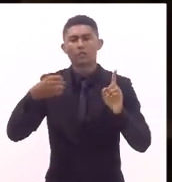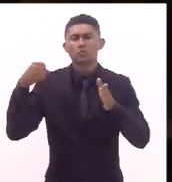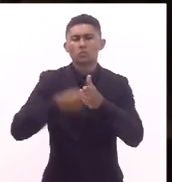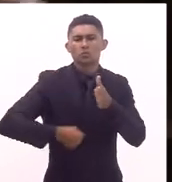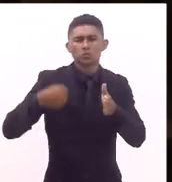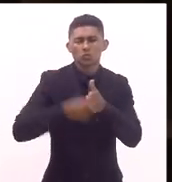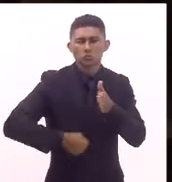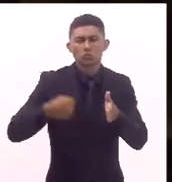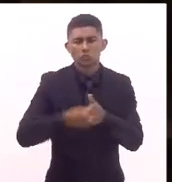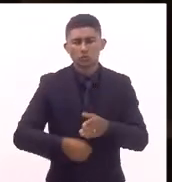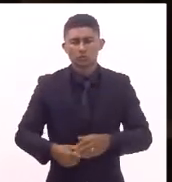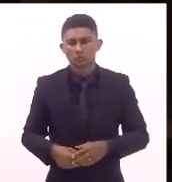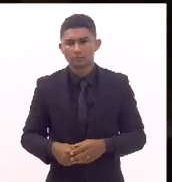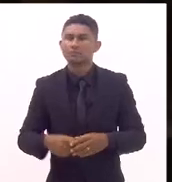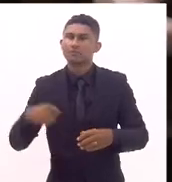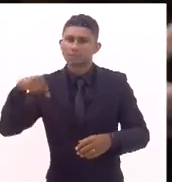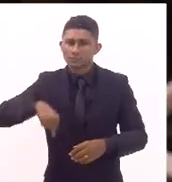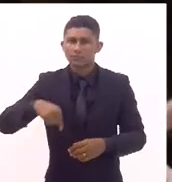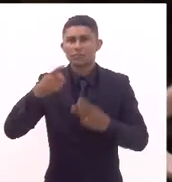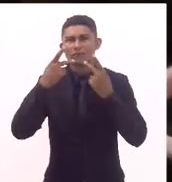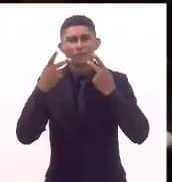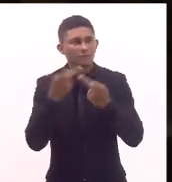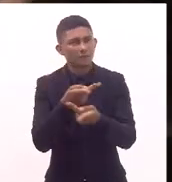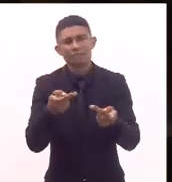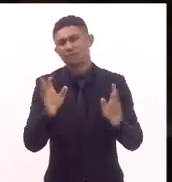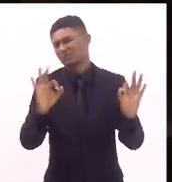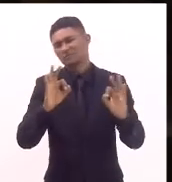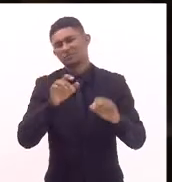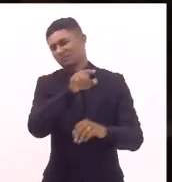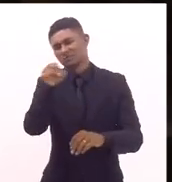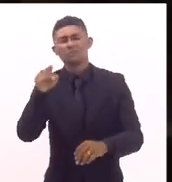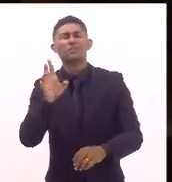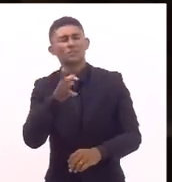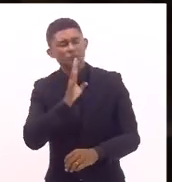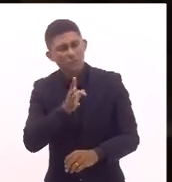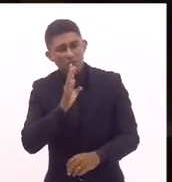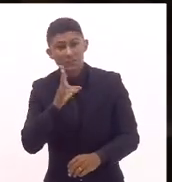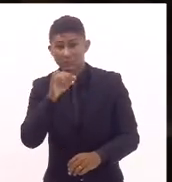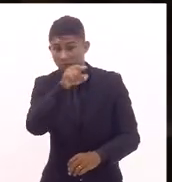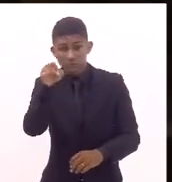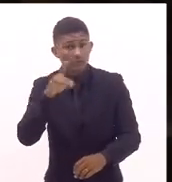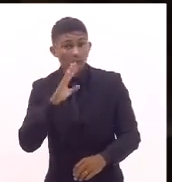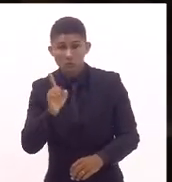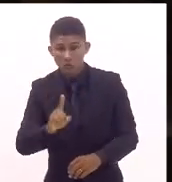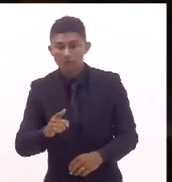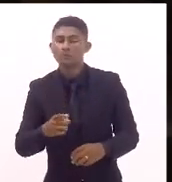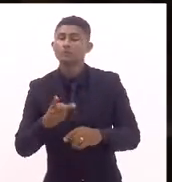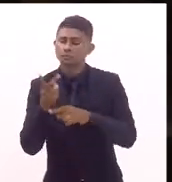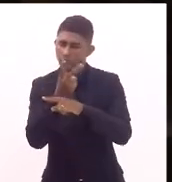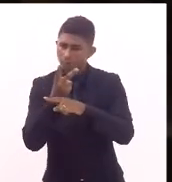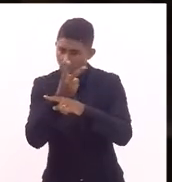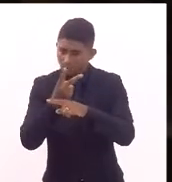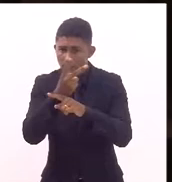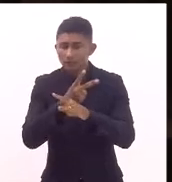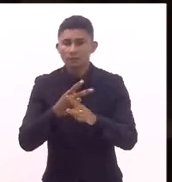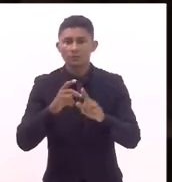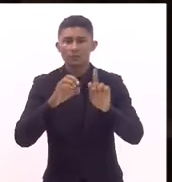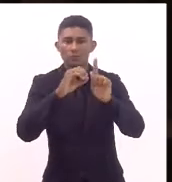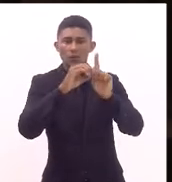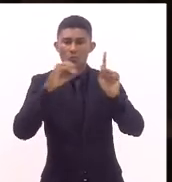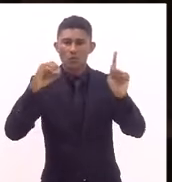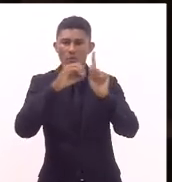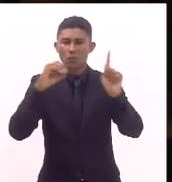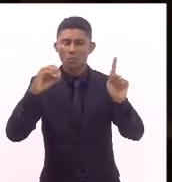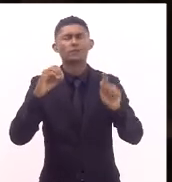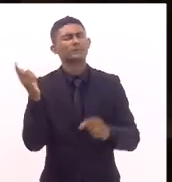não vou falar aqui Claro vocês conhecem muito bem a biografia quem não conhece procure no Google que tem muita coisa sobre